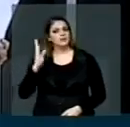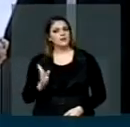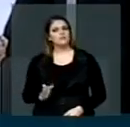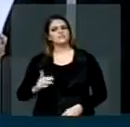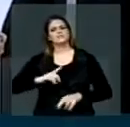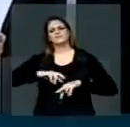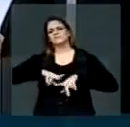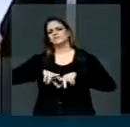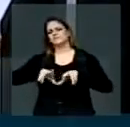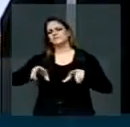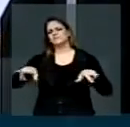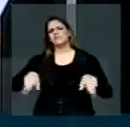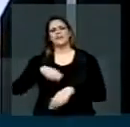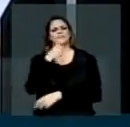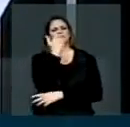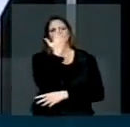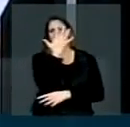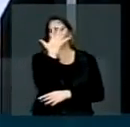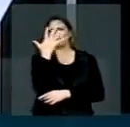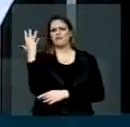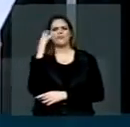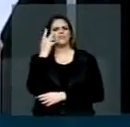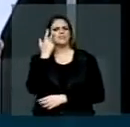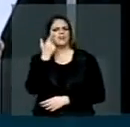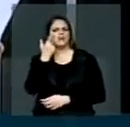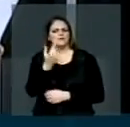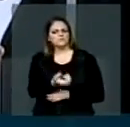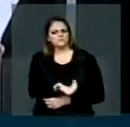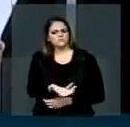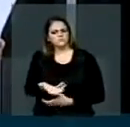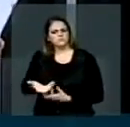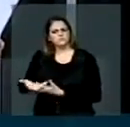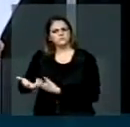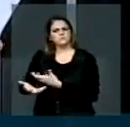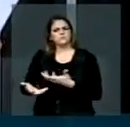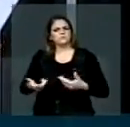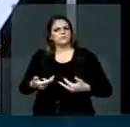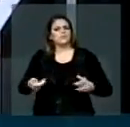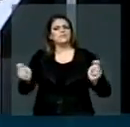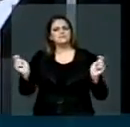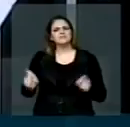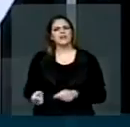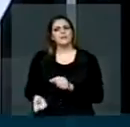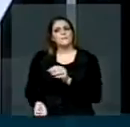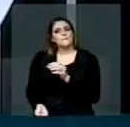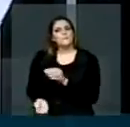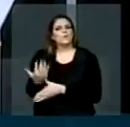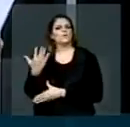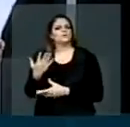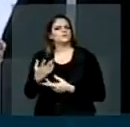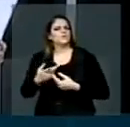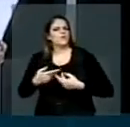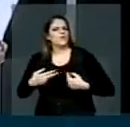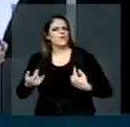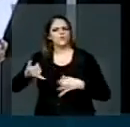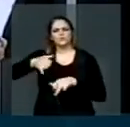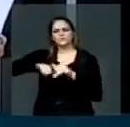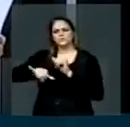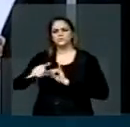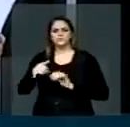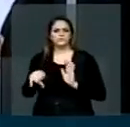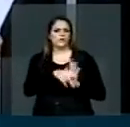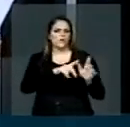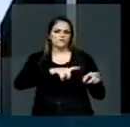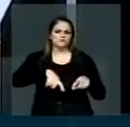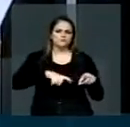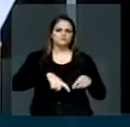recursos naturais, com grande biodiversidade, sendo capaz de produzir, de forma altamente eficiente, biomassa e produtos da agricultura